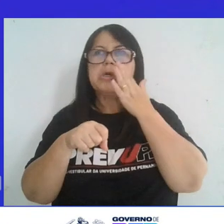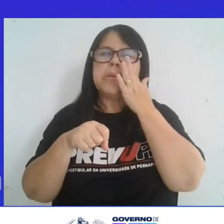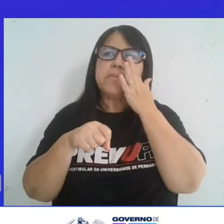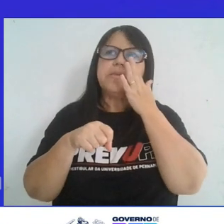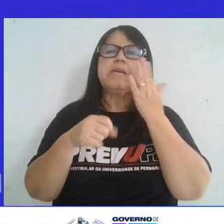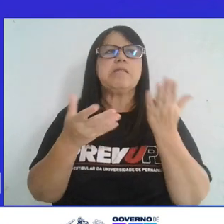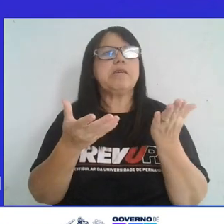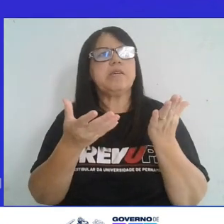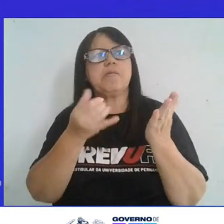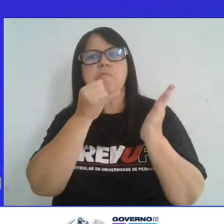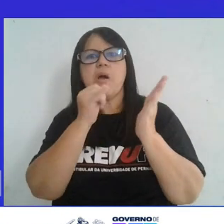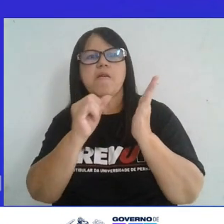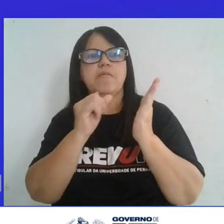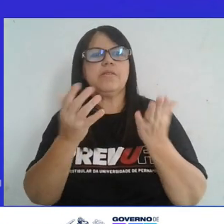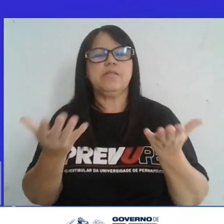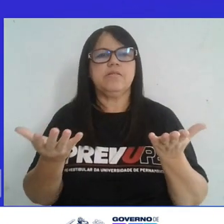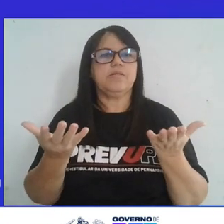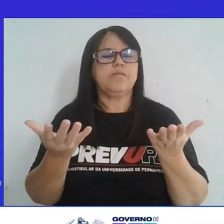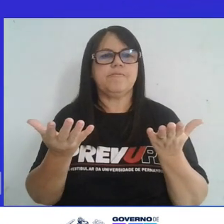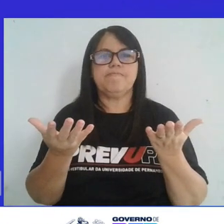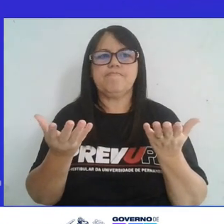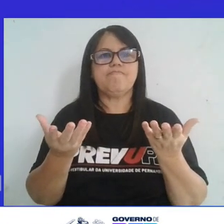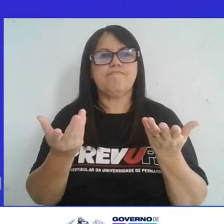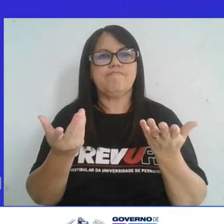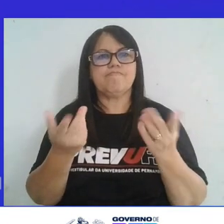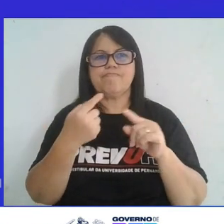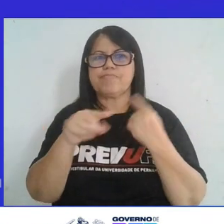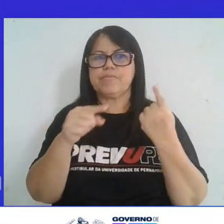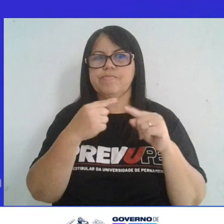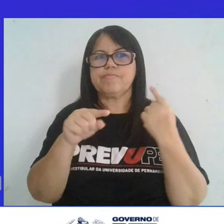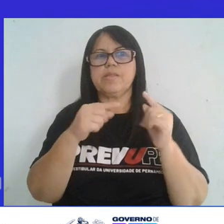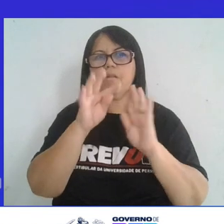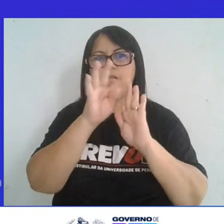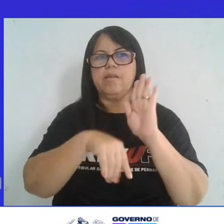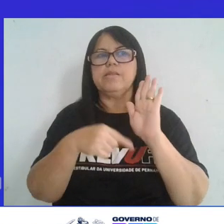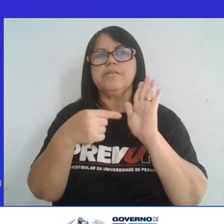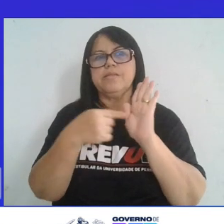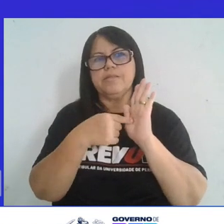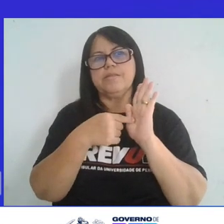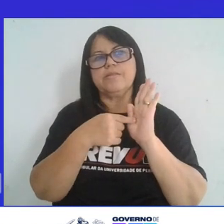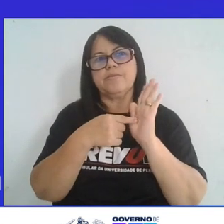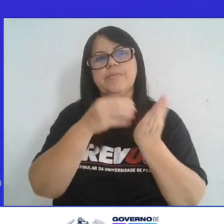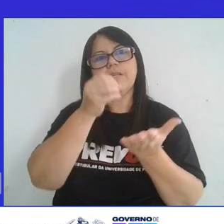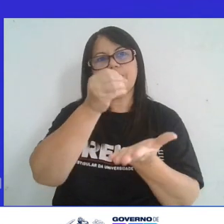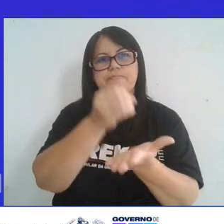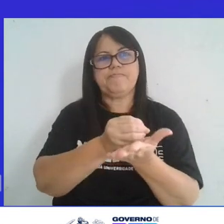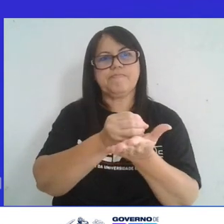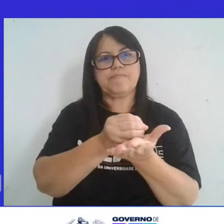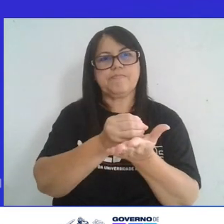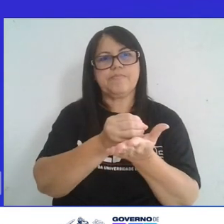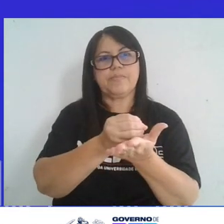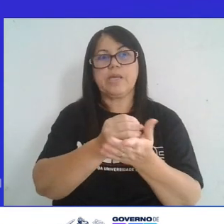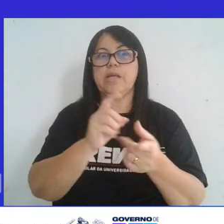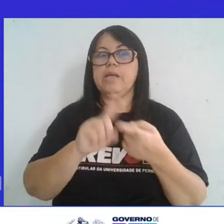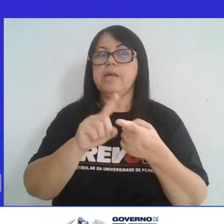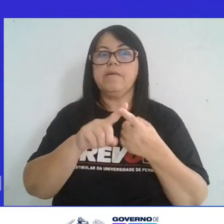um bilhete, tá? Então, isso são partes desconectadas do texto que seu texto vai levar a nota zero, tá?